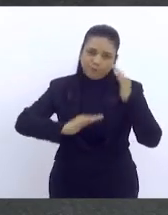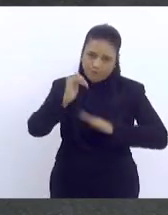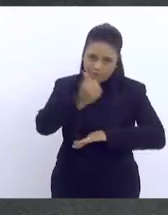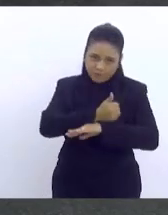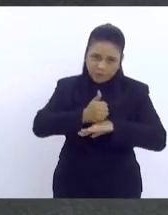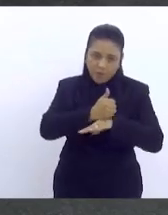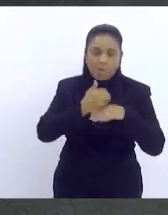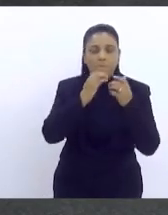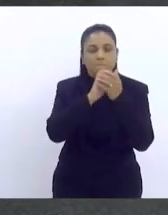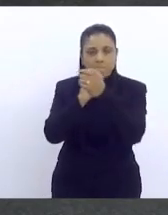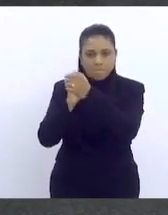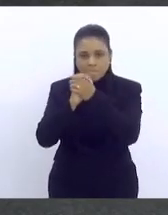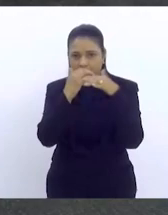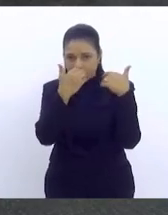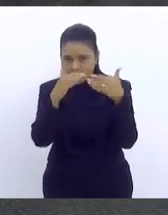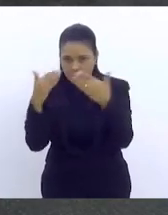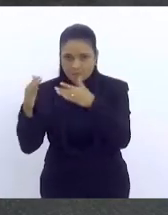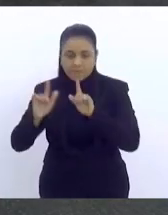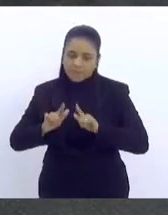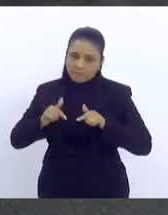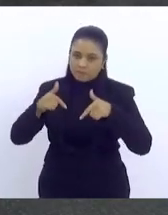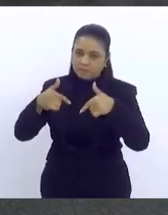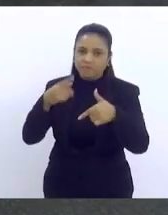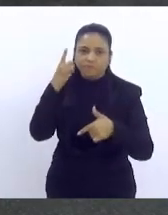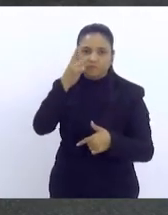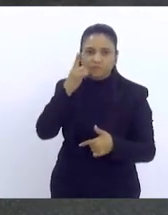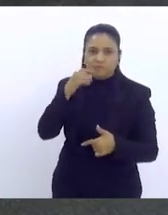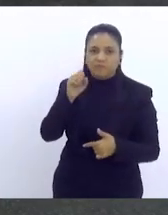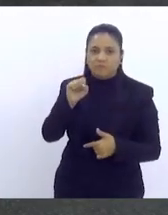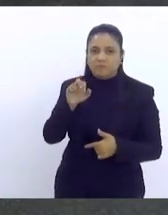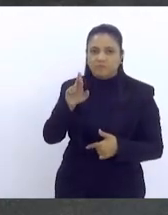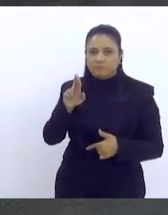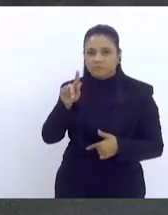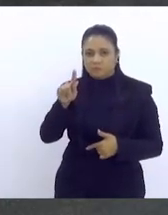Parabéns deputado Sérgio Fernandes pela iniciativa obrigada